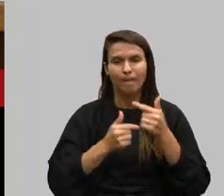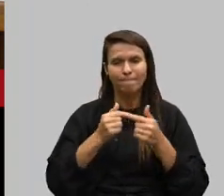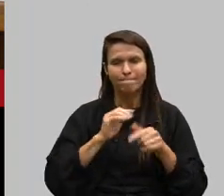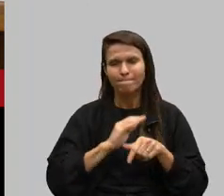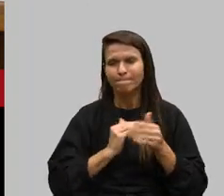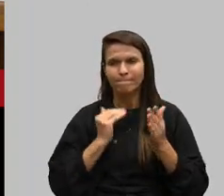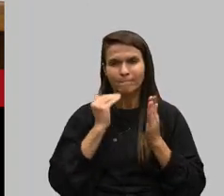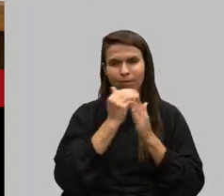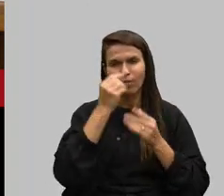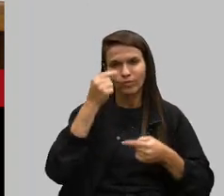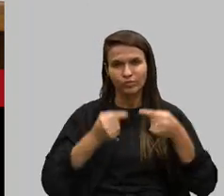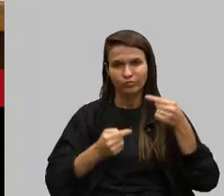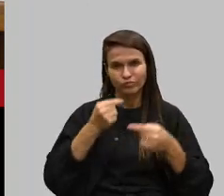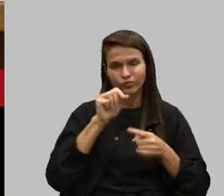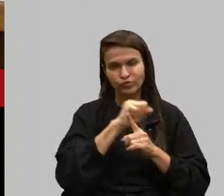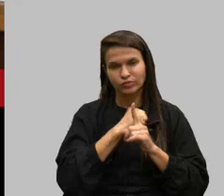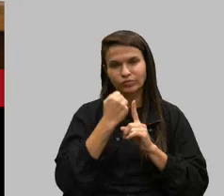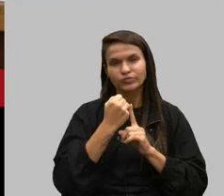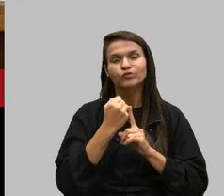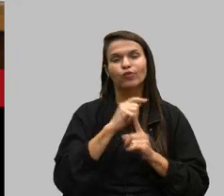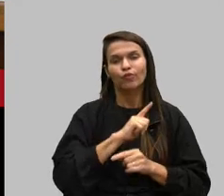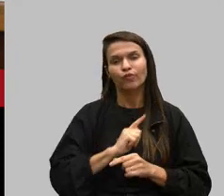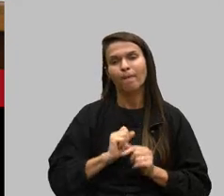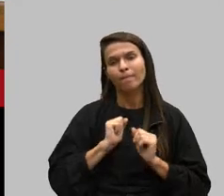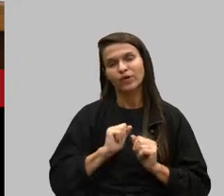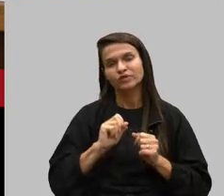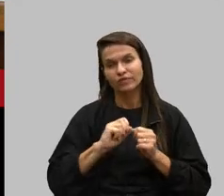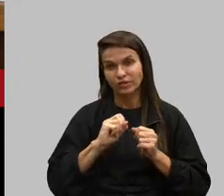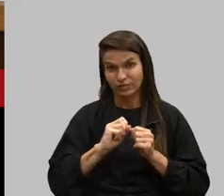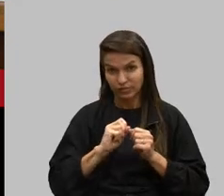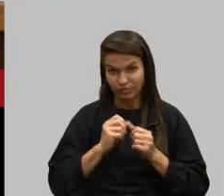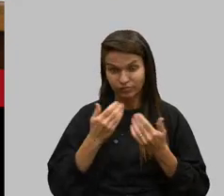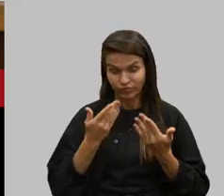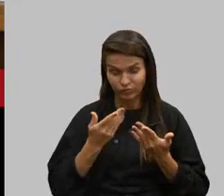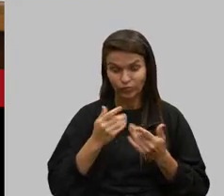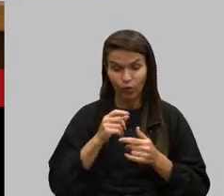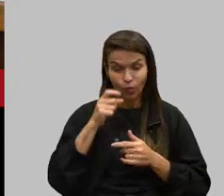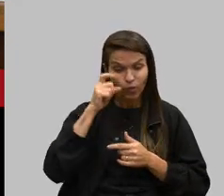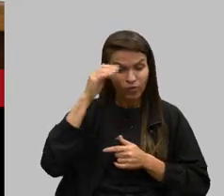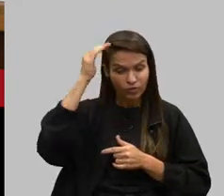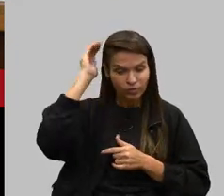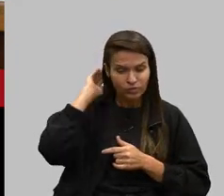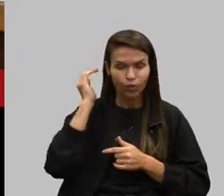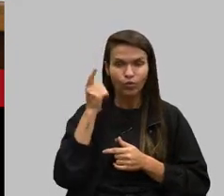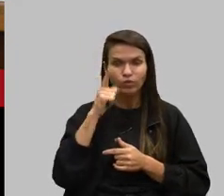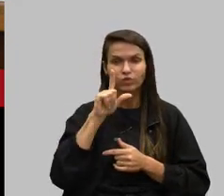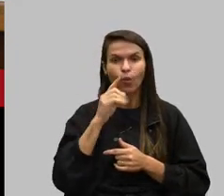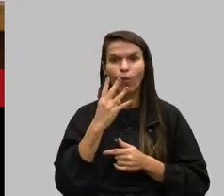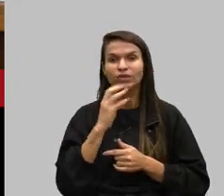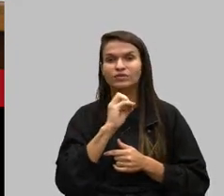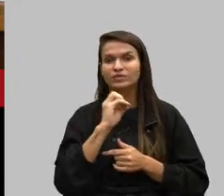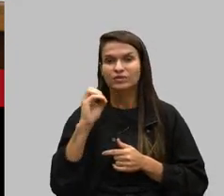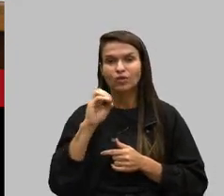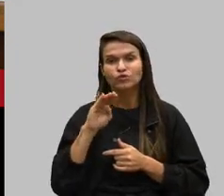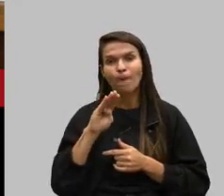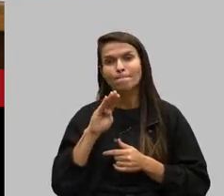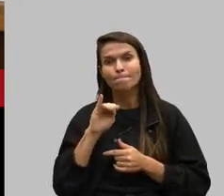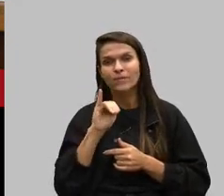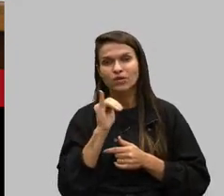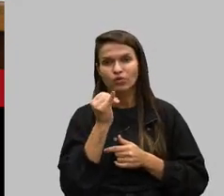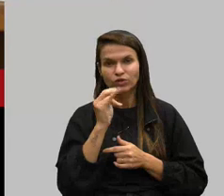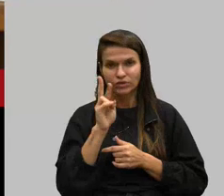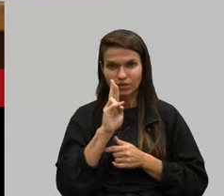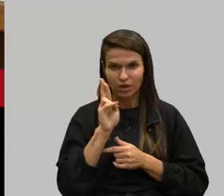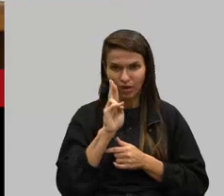governo pode fazer né e e o governador Romeu zima com o seu secretariado atraiu r00 bilhões de reais só a